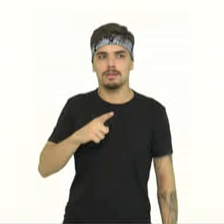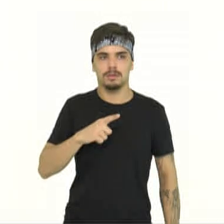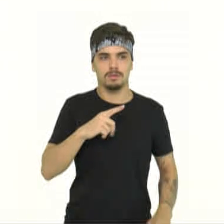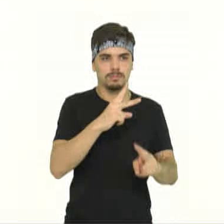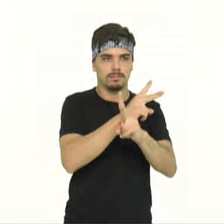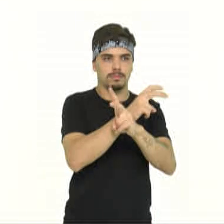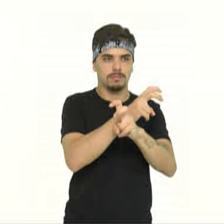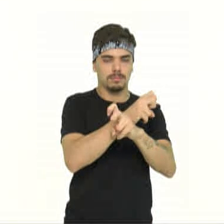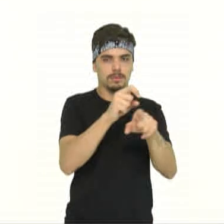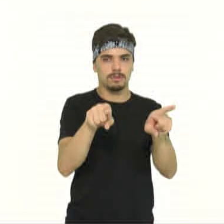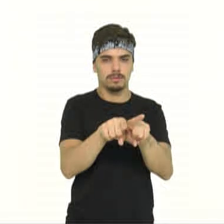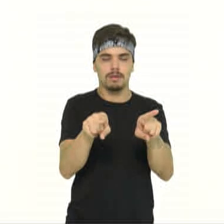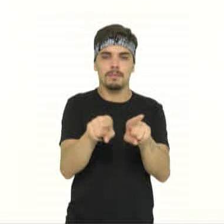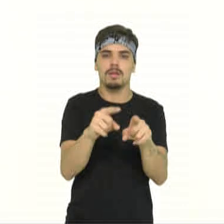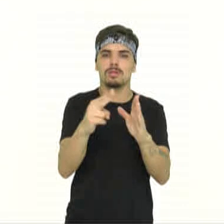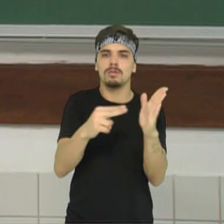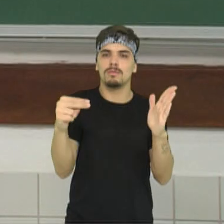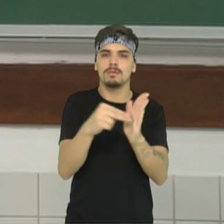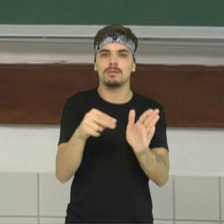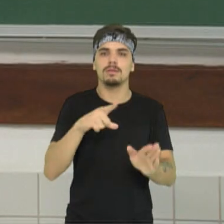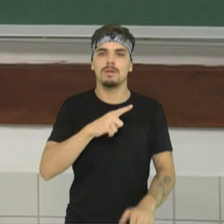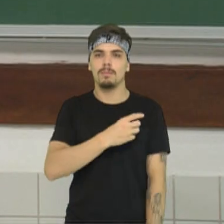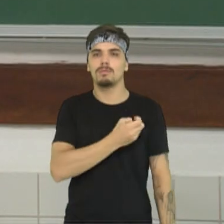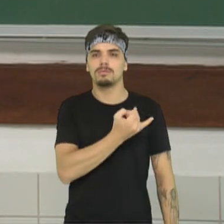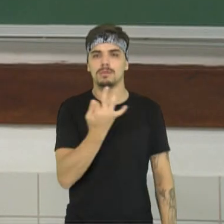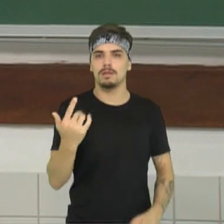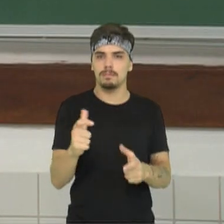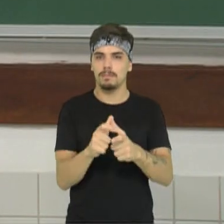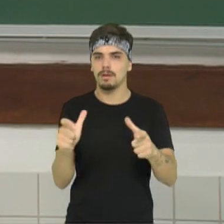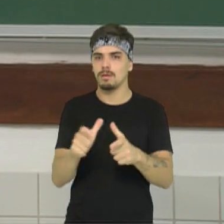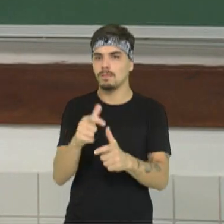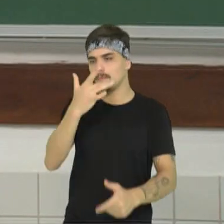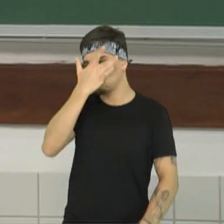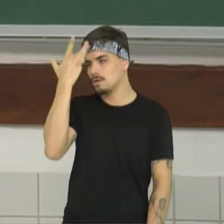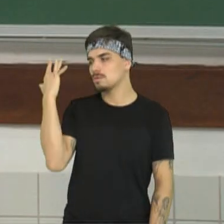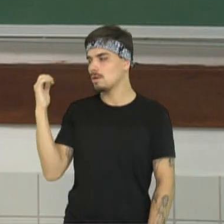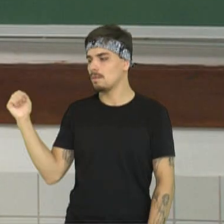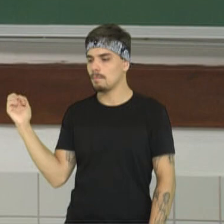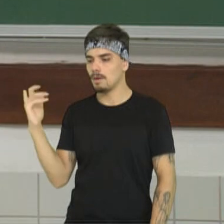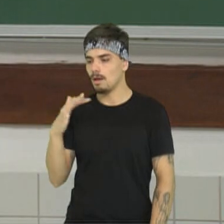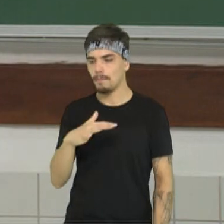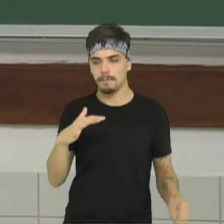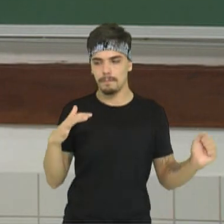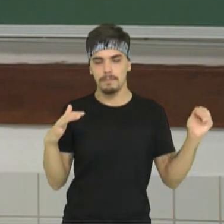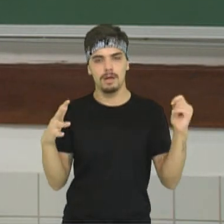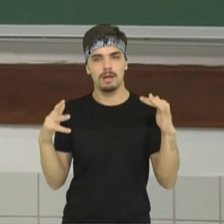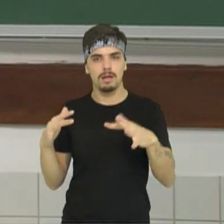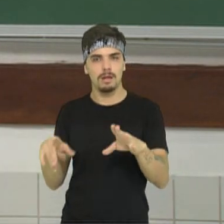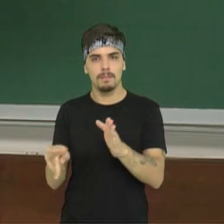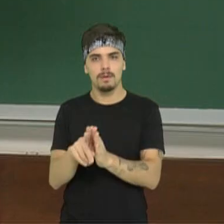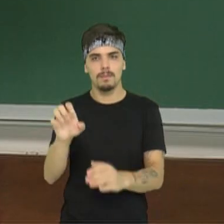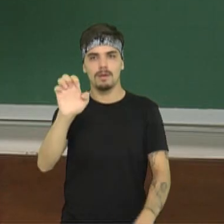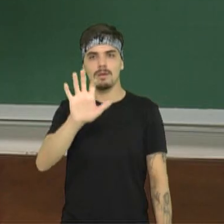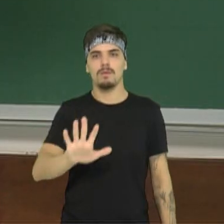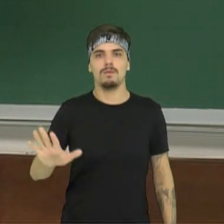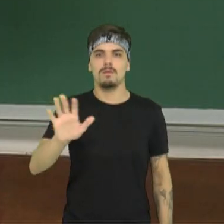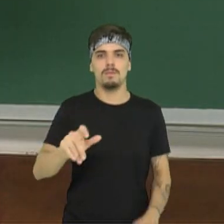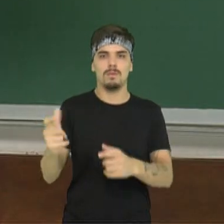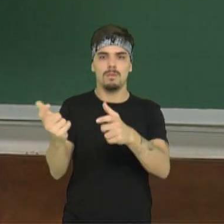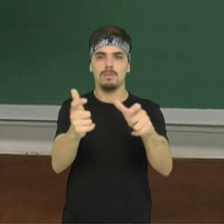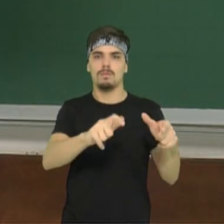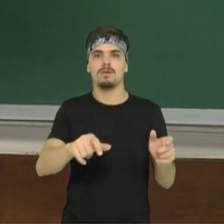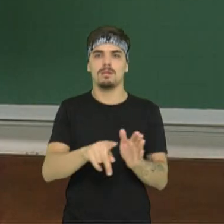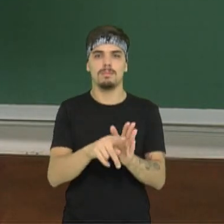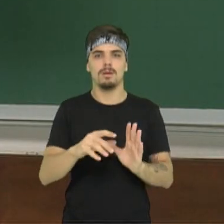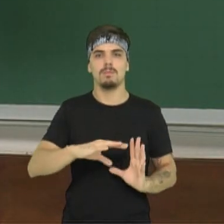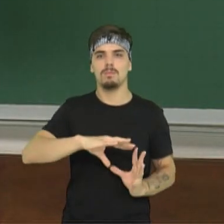Zelândia, aonde nós temos uma quantidade maior de imigrantes, colonizadores, que vieram da Europa e outros lugares do mundo,